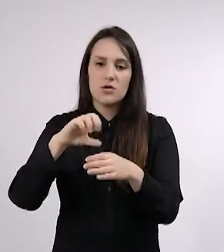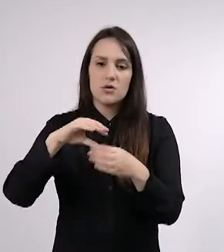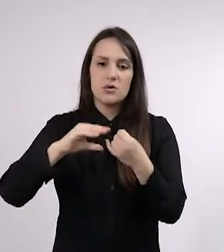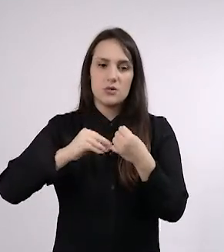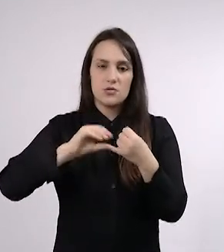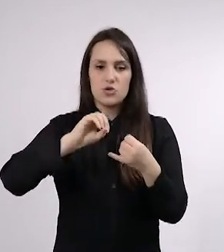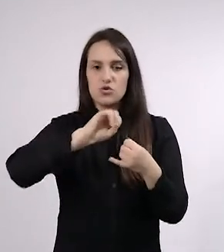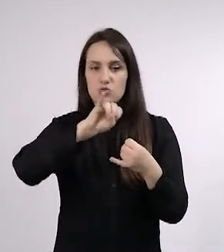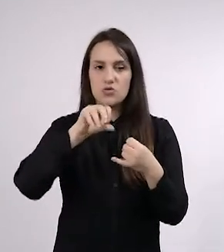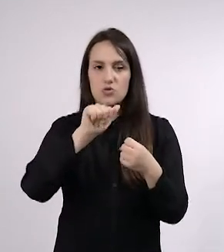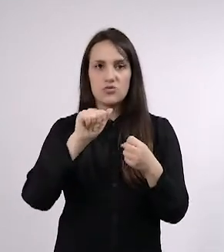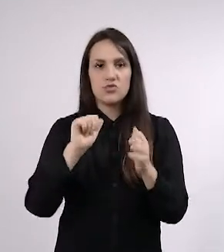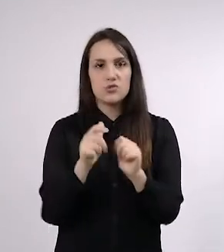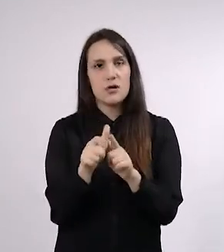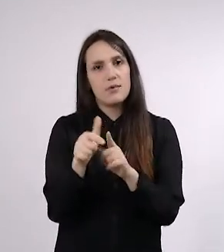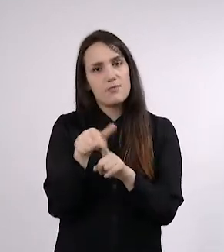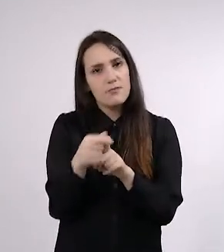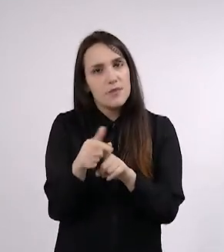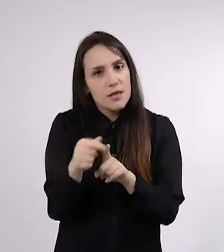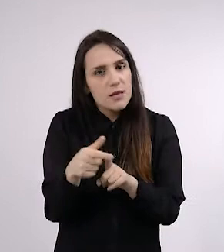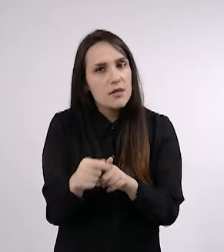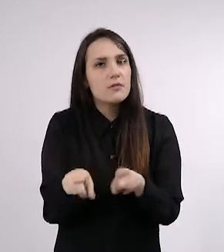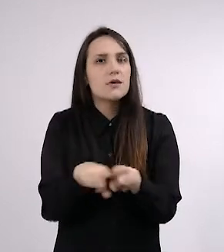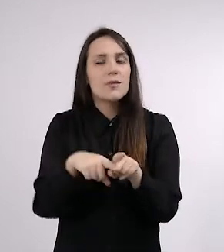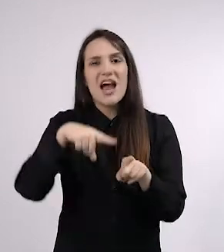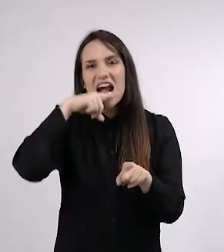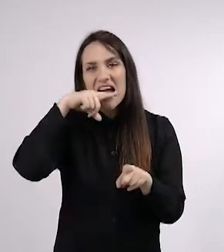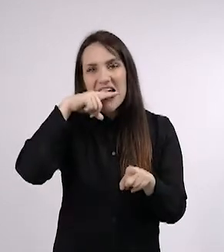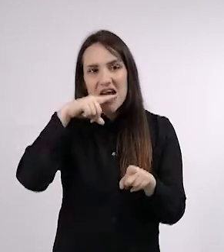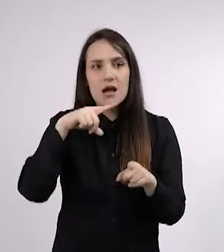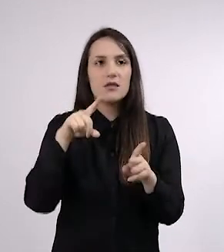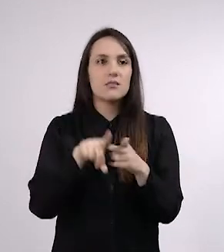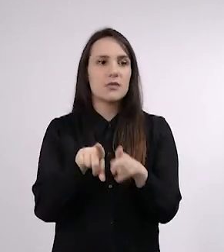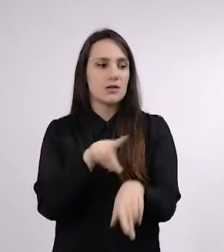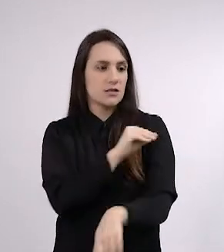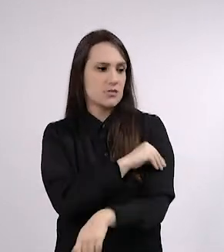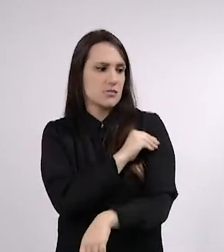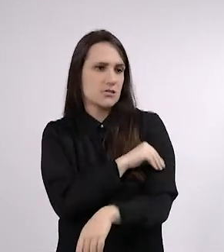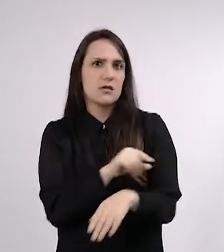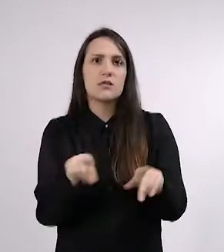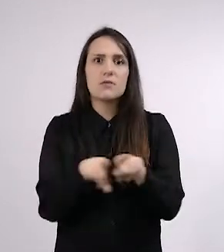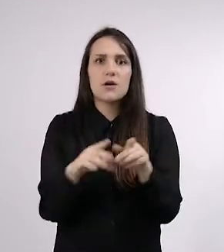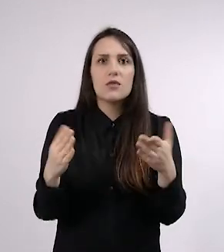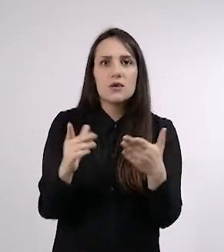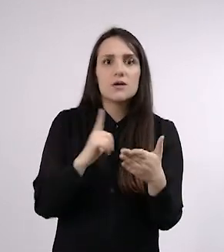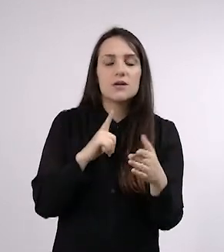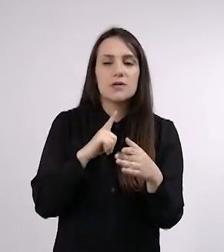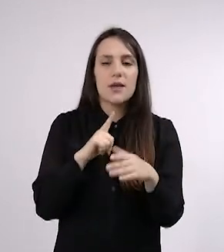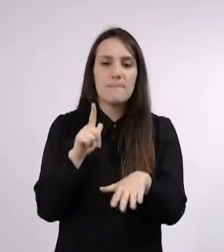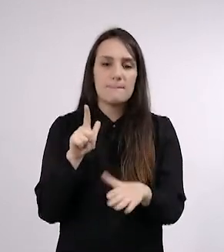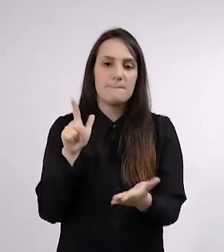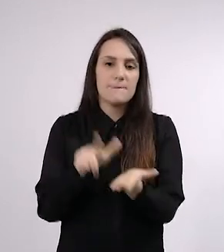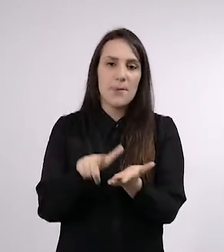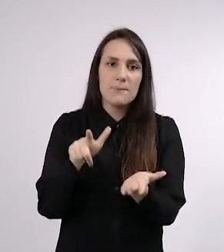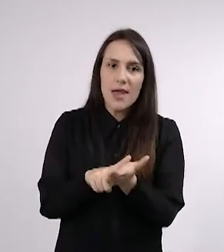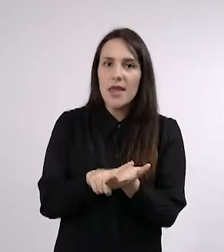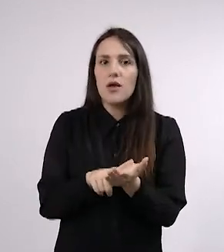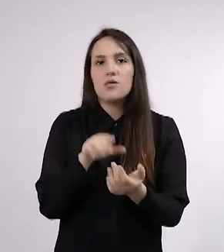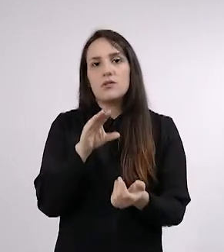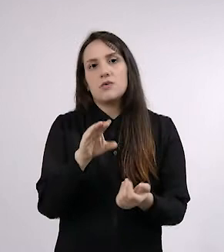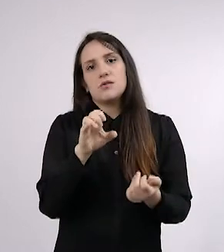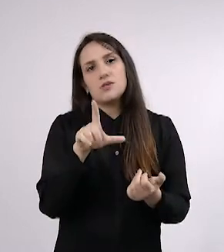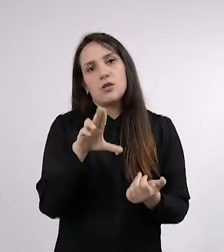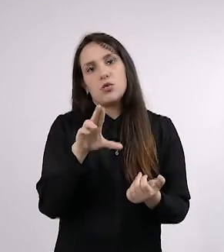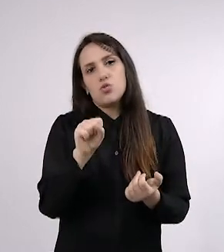milho, derivados da bioenergia, né? Cana-de-açúcar, etanol, agora mais recentemente papel e celulose. Então